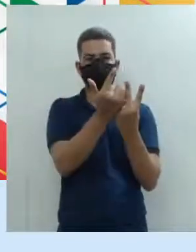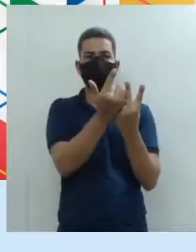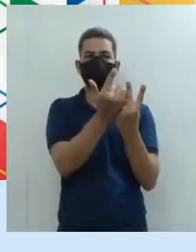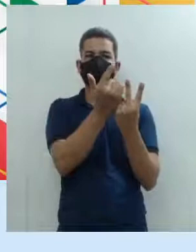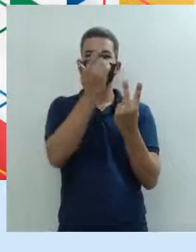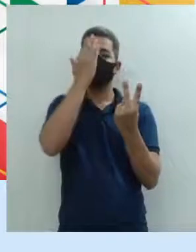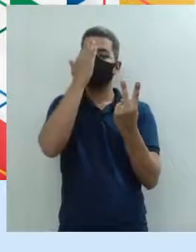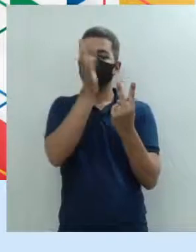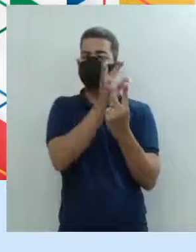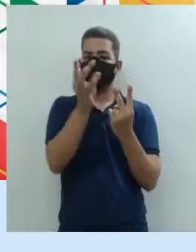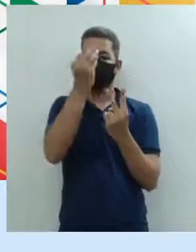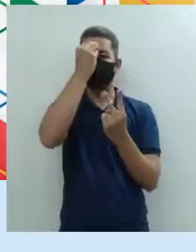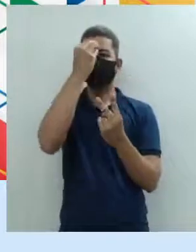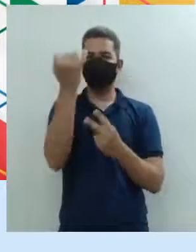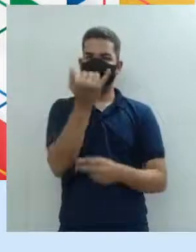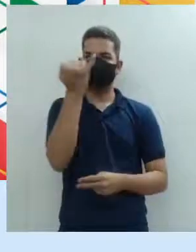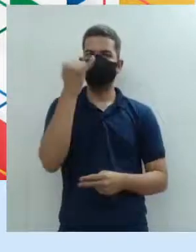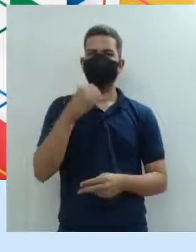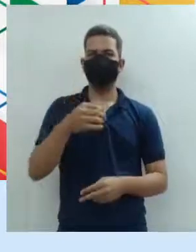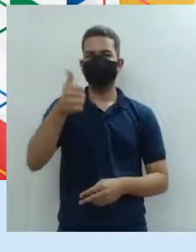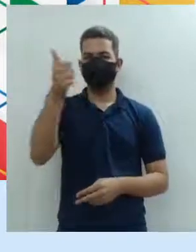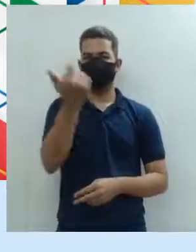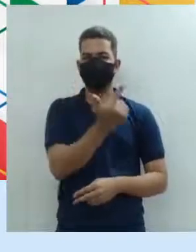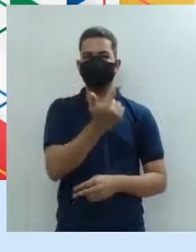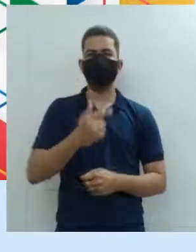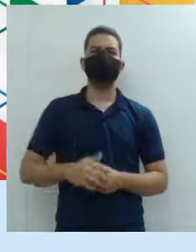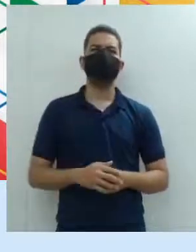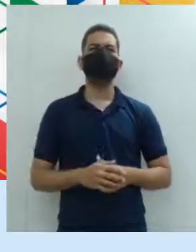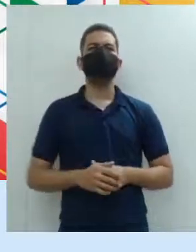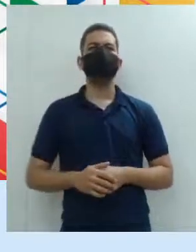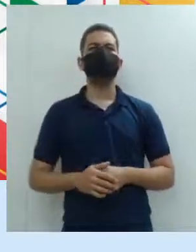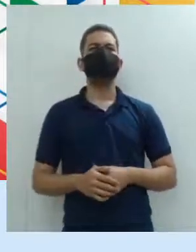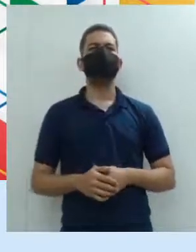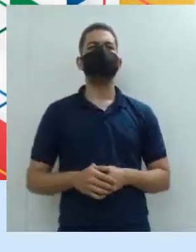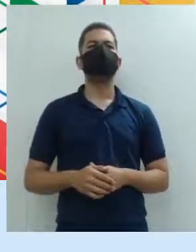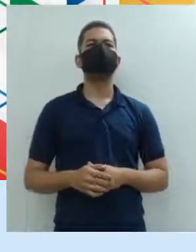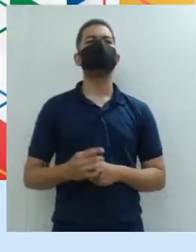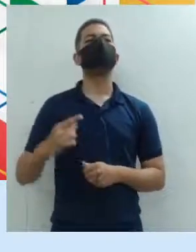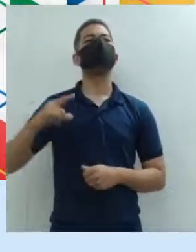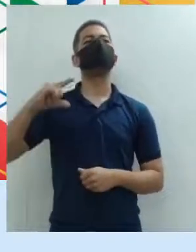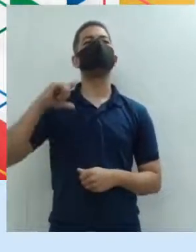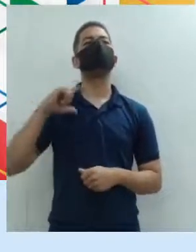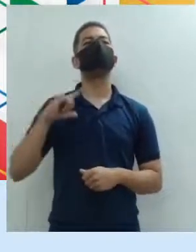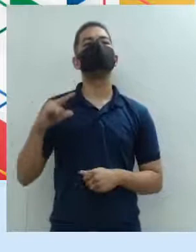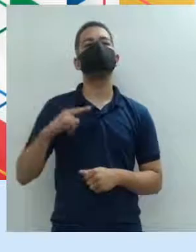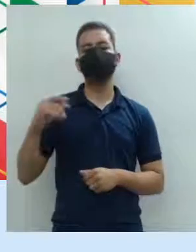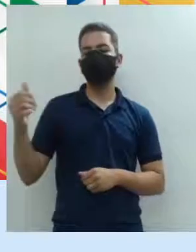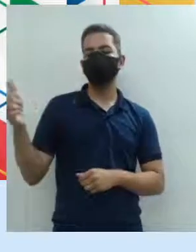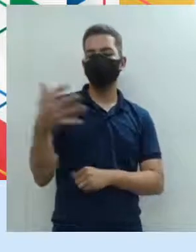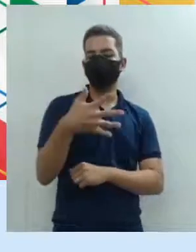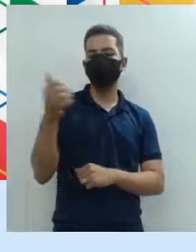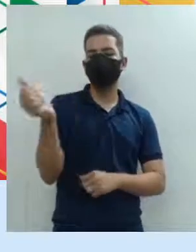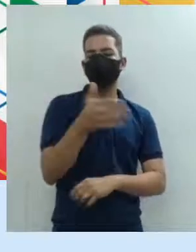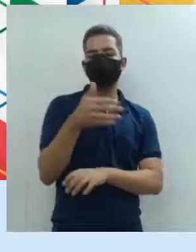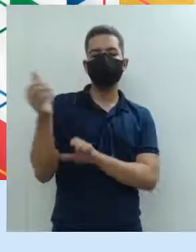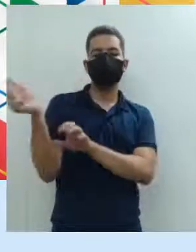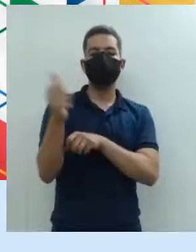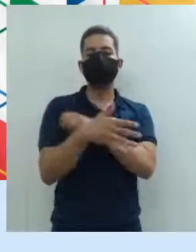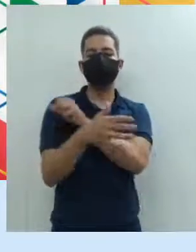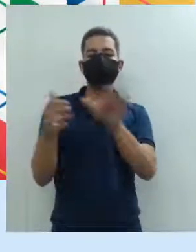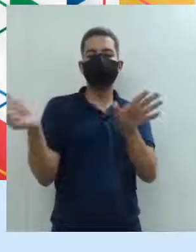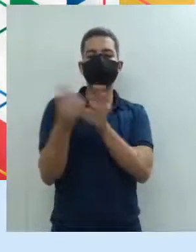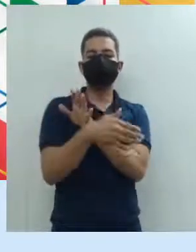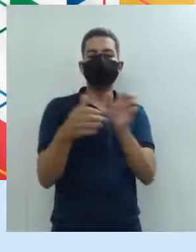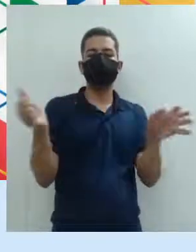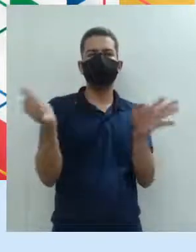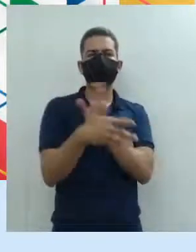a gente saber. Então, nesse caso aí, o fluxo de calor vai se estabelecer da temperatura maior para a temperatura menor,